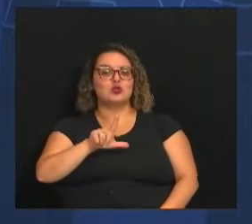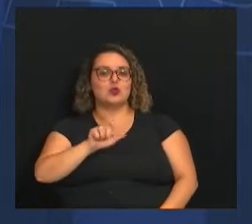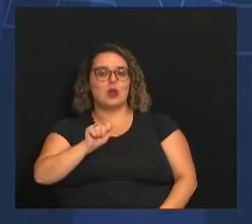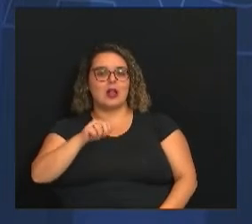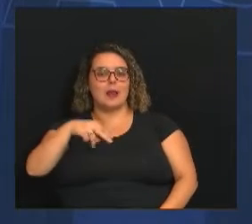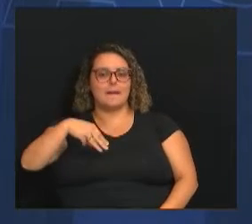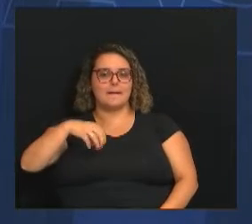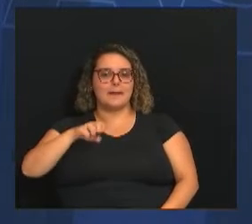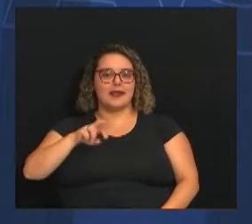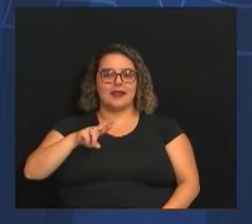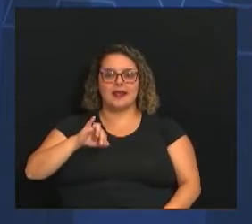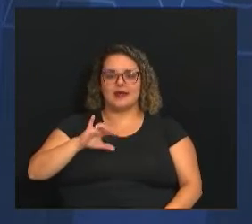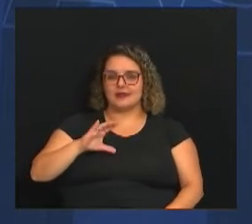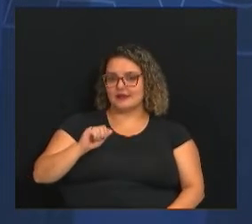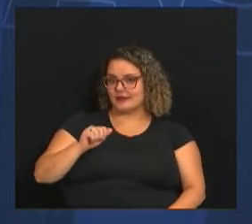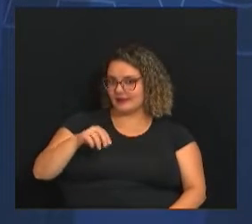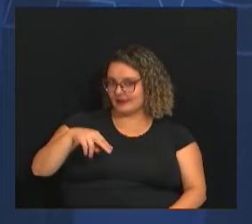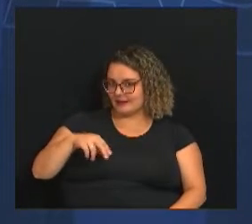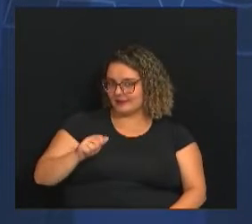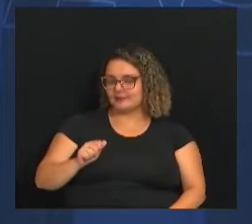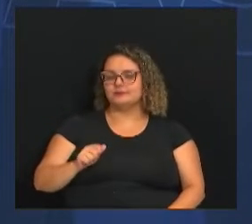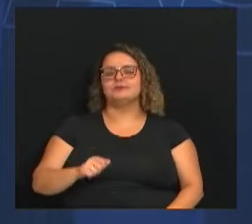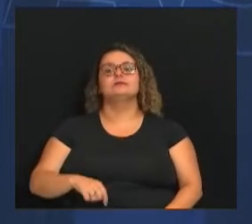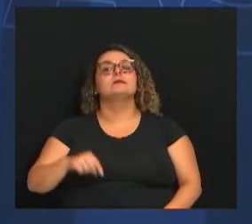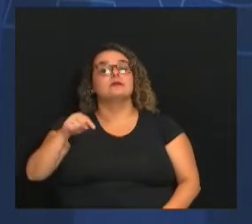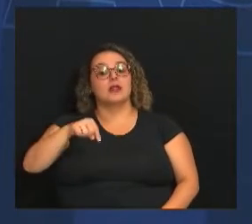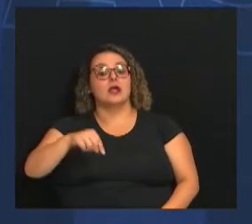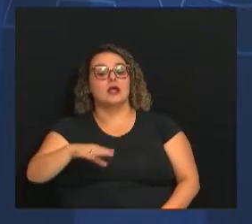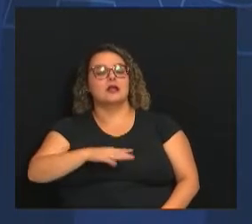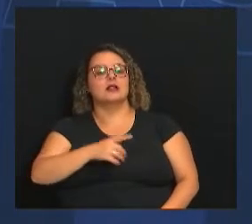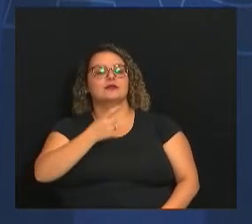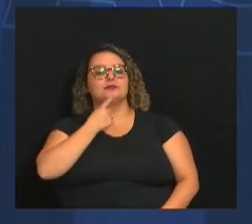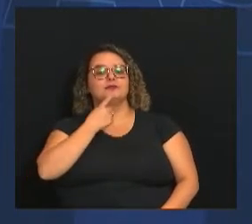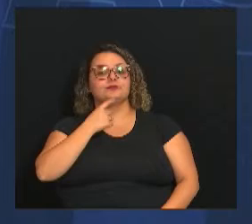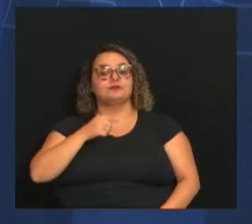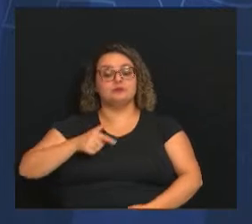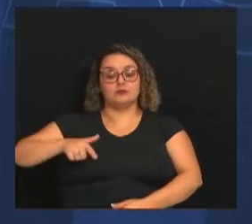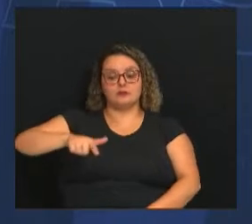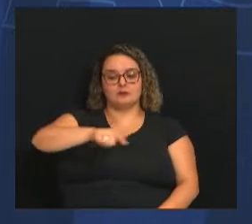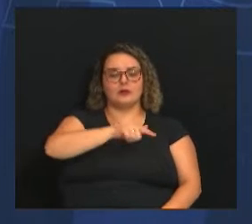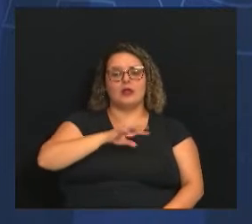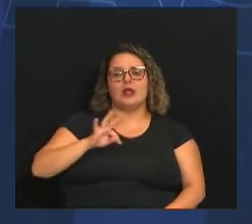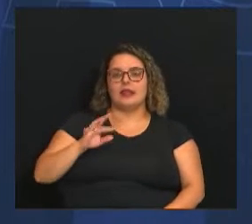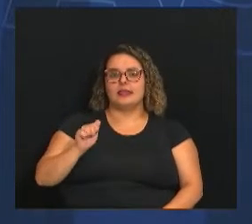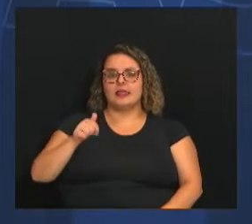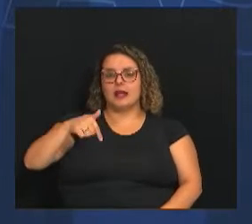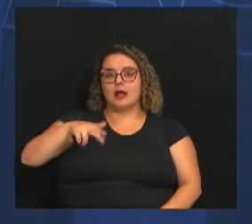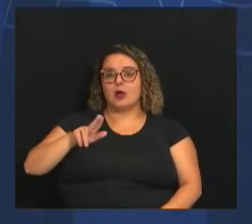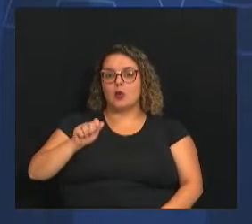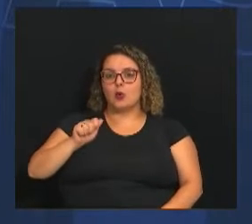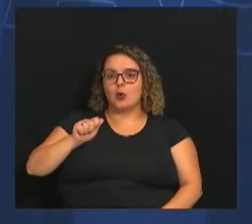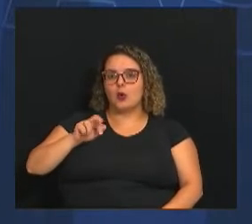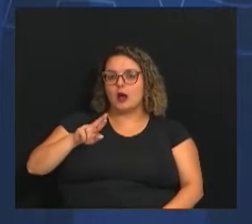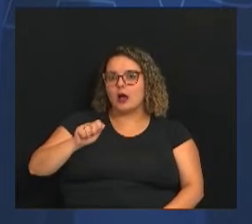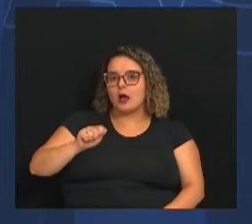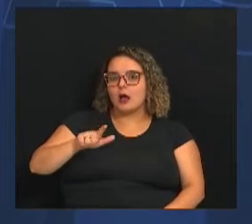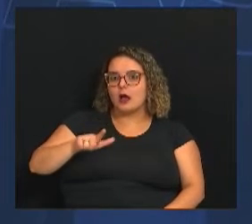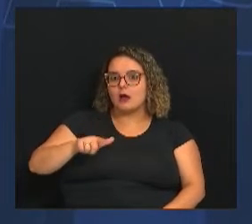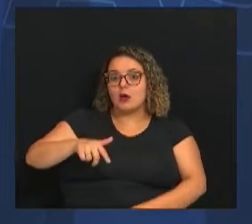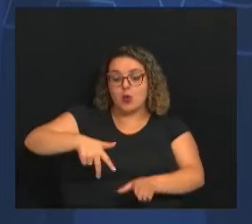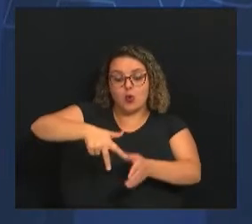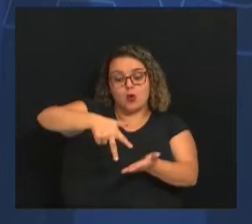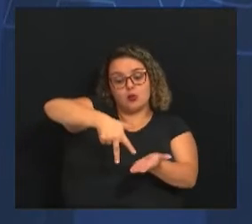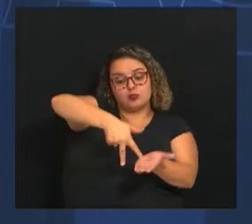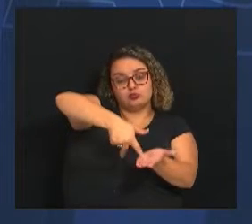neste fim de semana foi inaugurado aqui em Campinas, na Lagoa do Taquaral, uma pista de skate estilo street. É